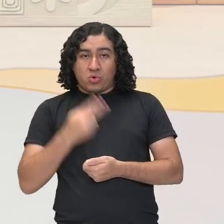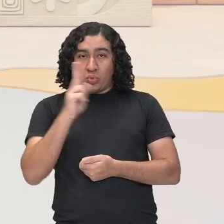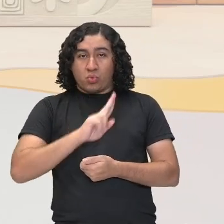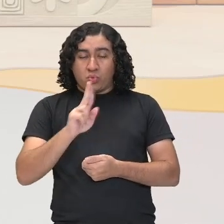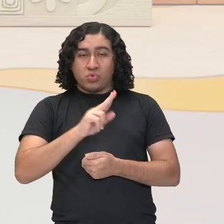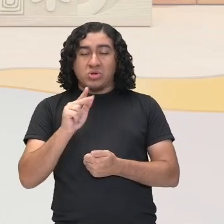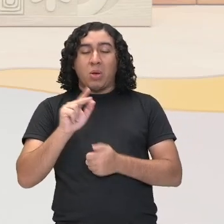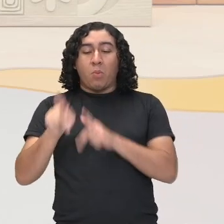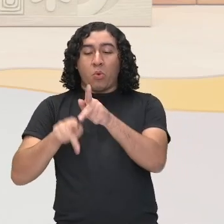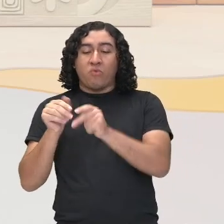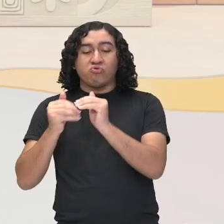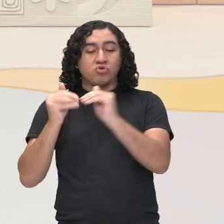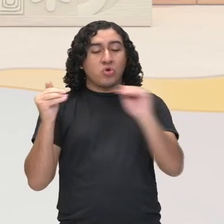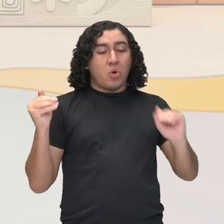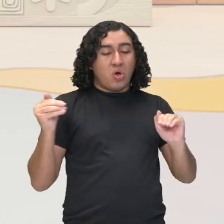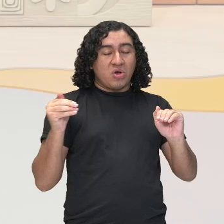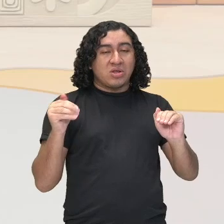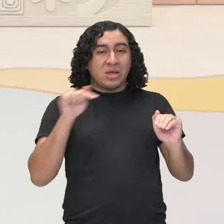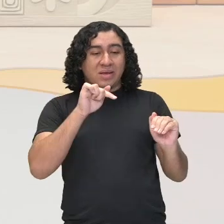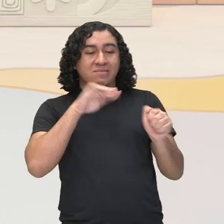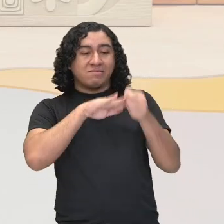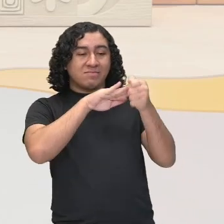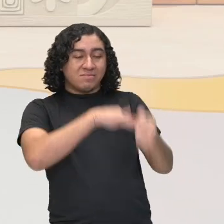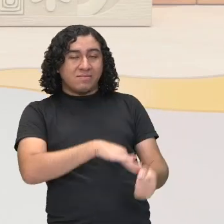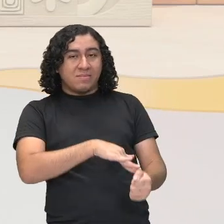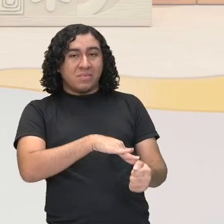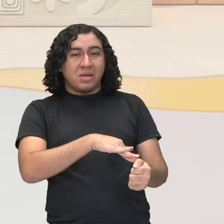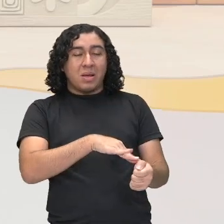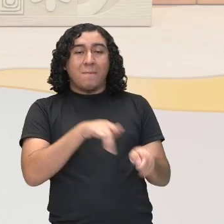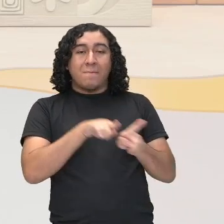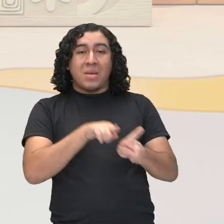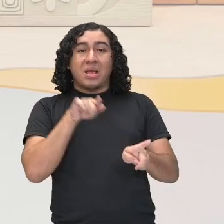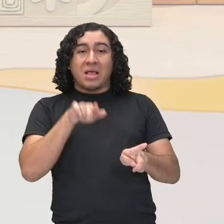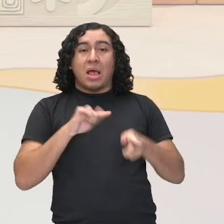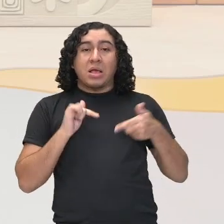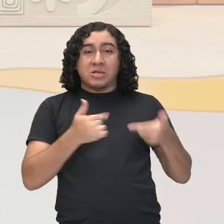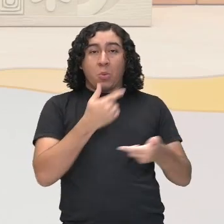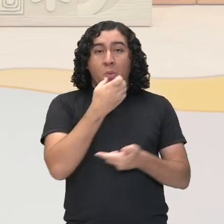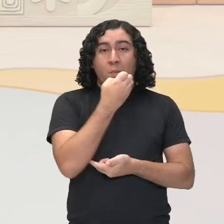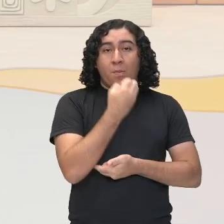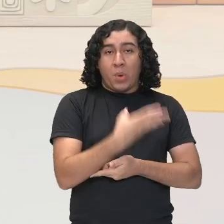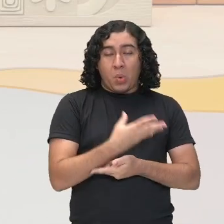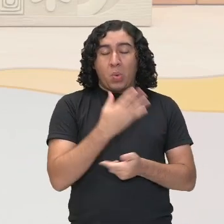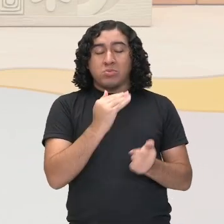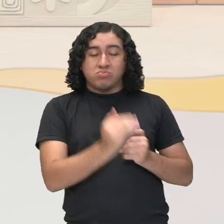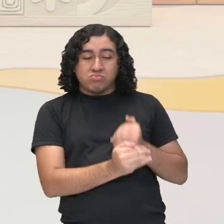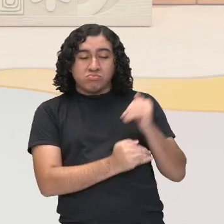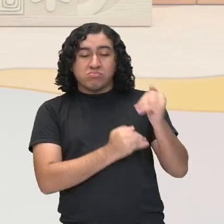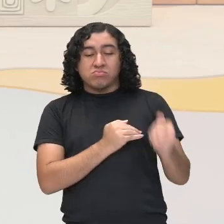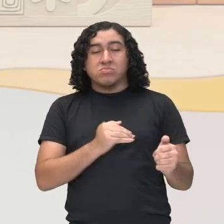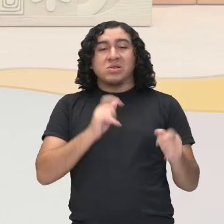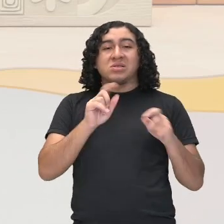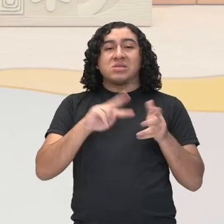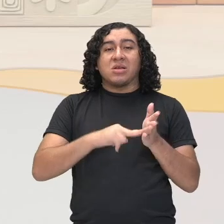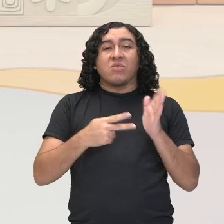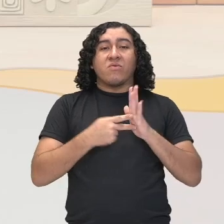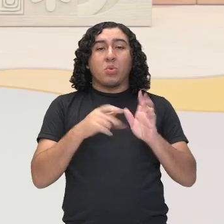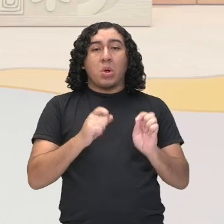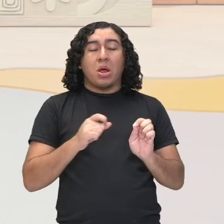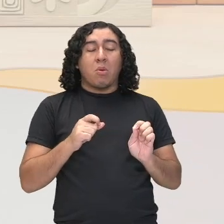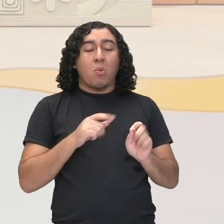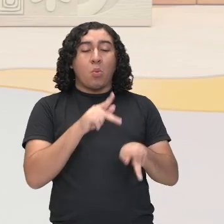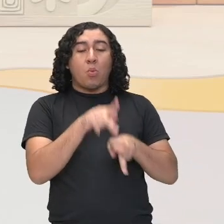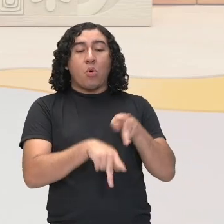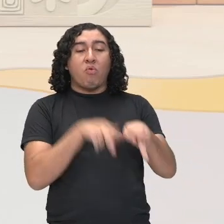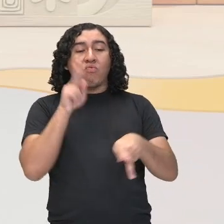vai ser condenado, mas as suas ações boas, como elas vão ser ali gradativas, elas vão ser mais lembradas